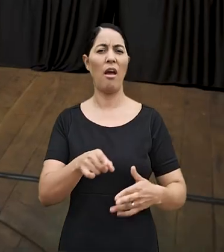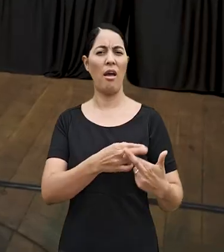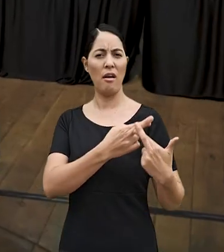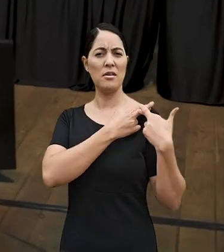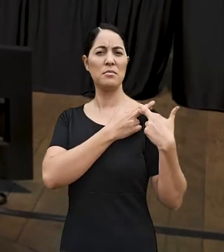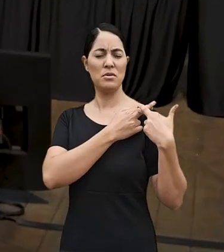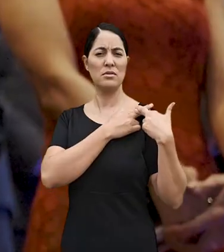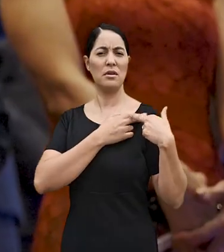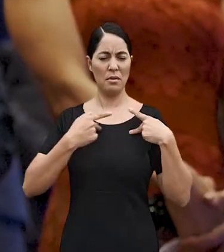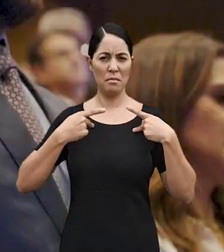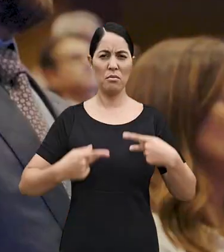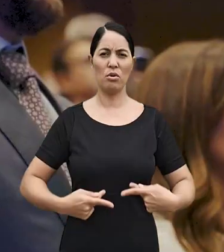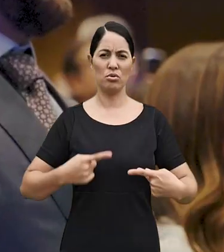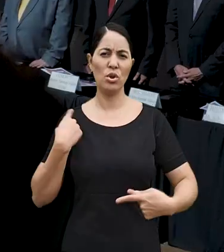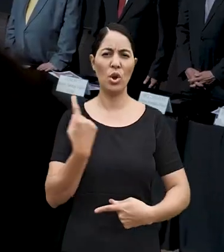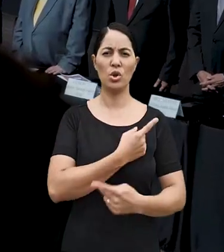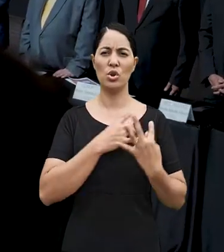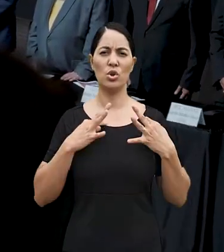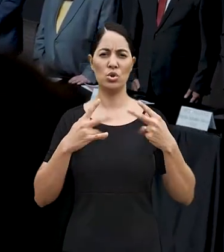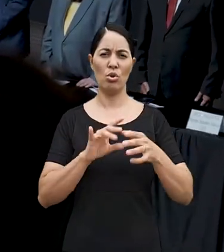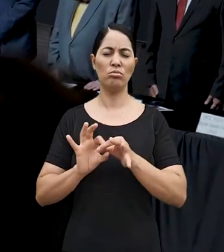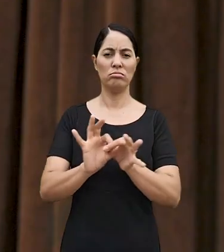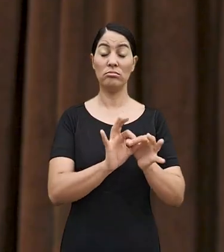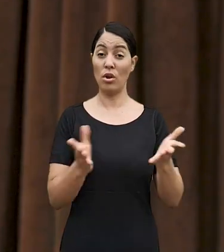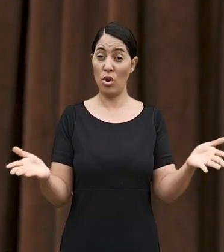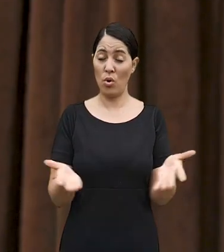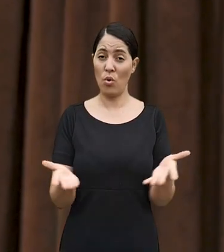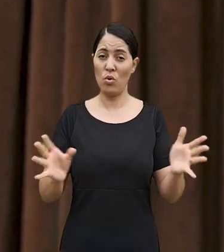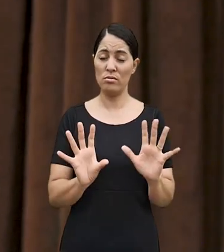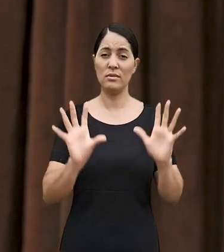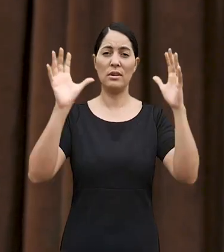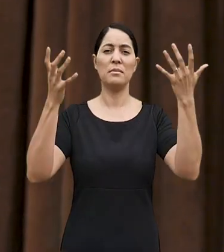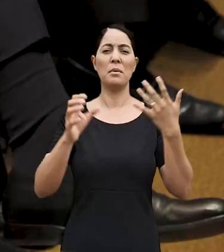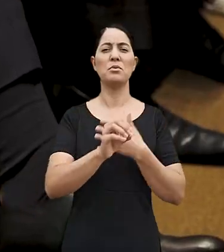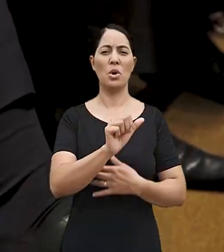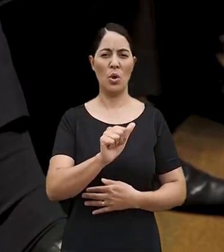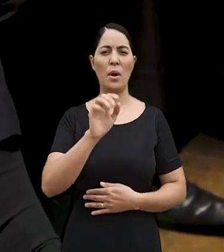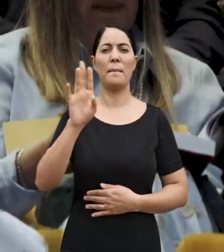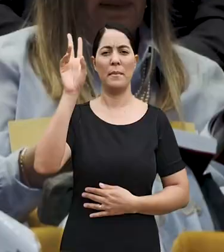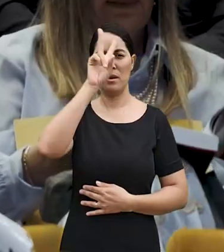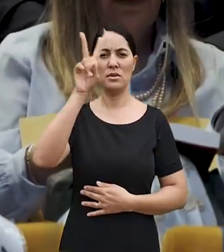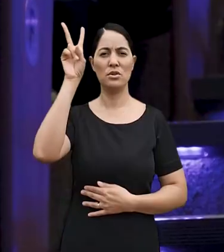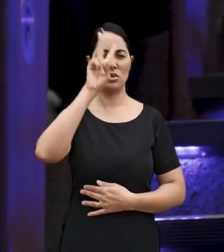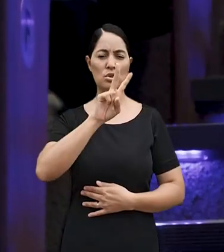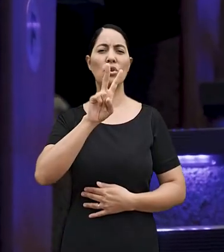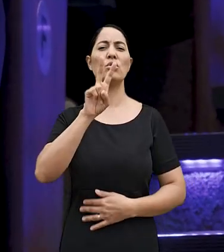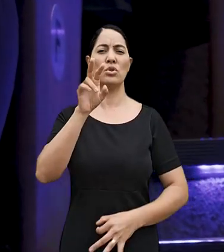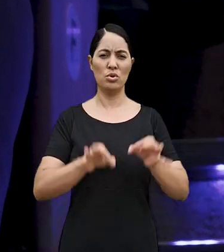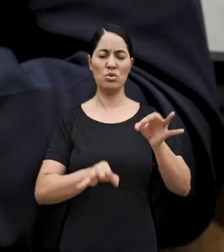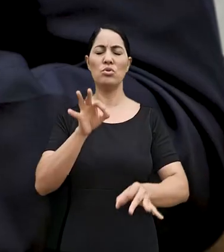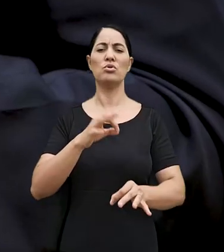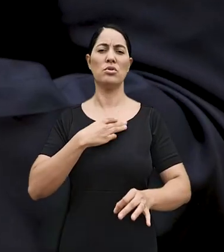responsabilidade foi assumida por todos nós. Hoje, celebramos a história da Ordem, que fez da defesa da